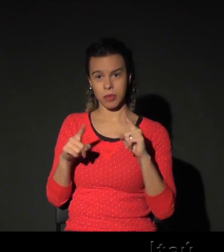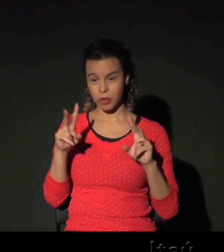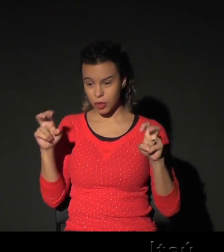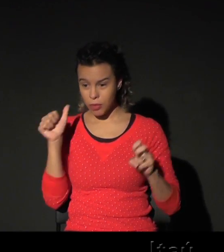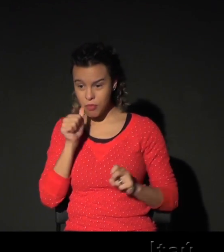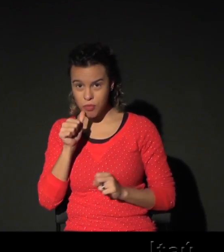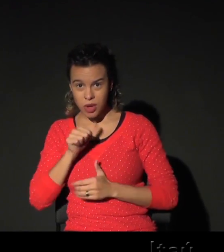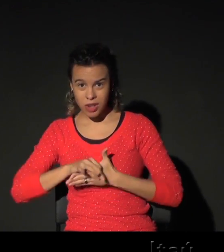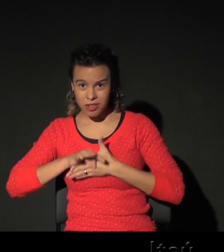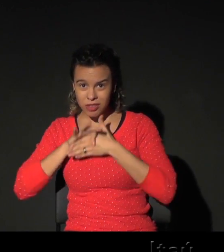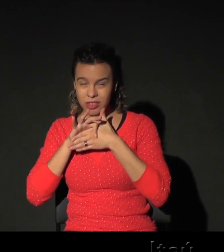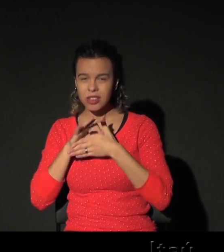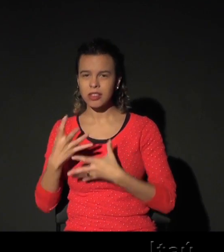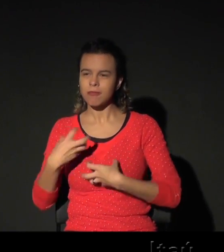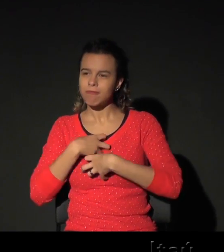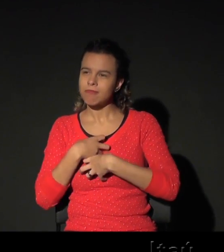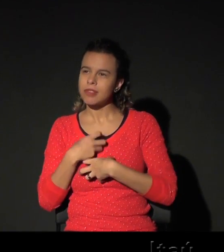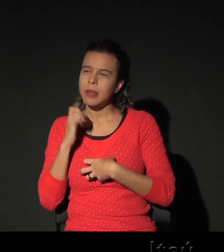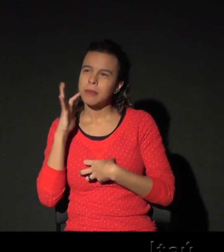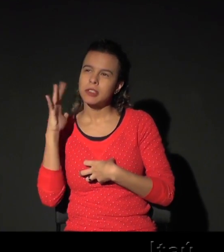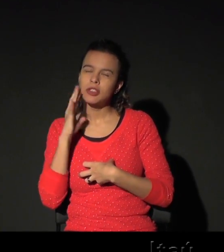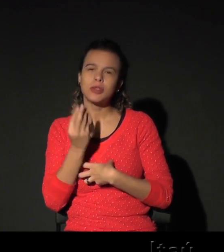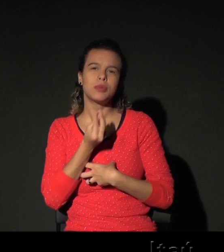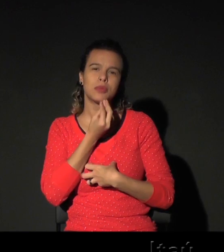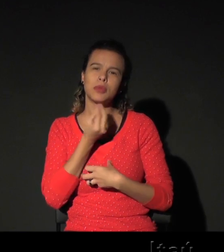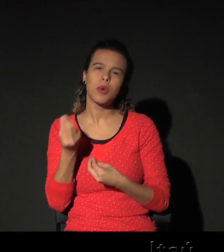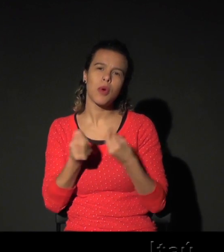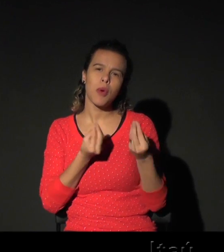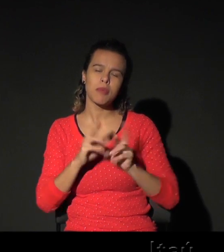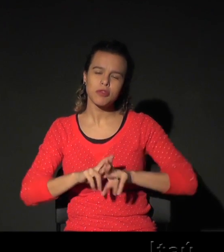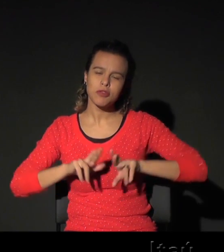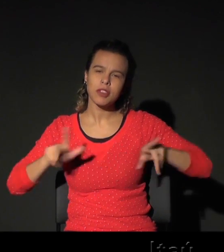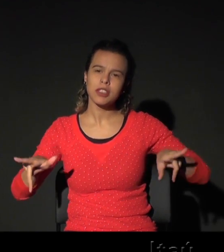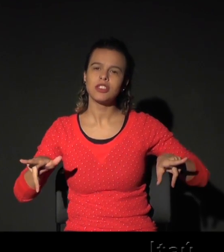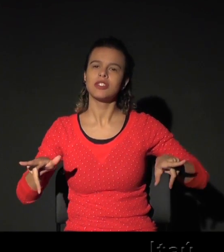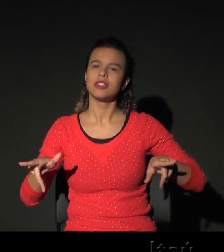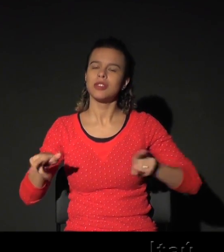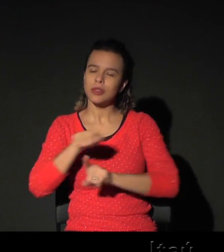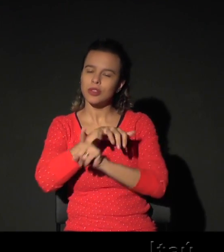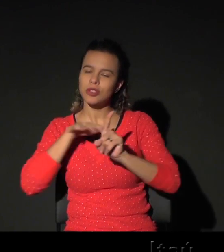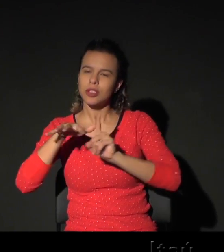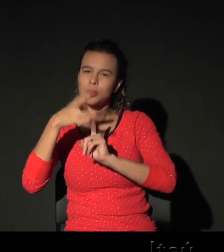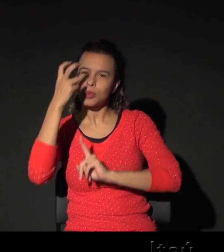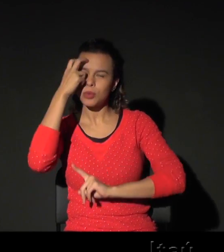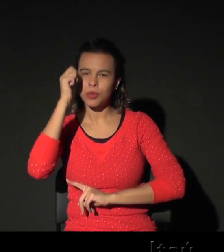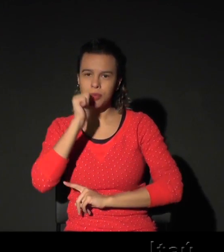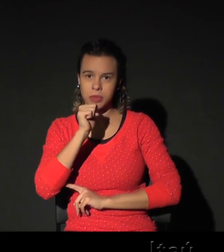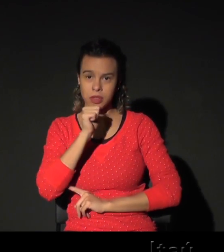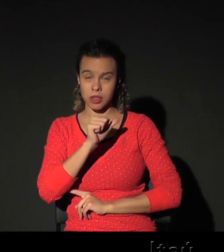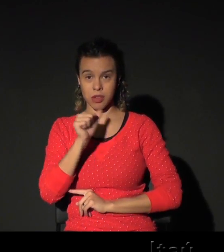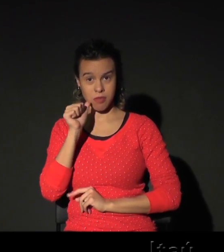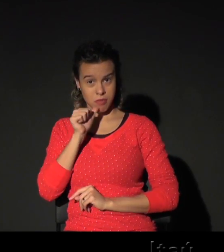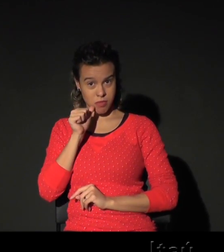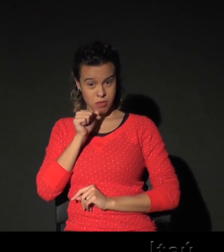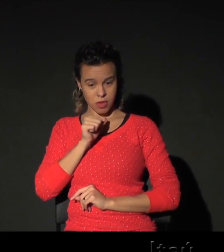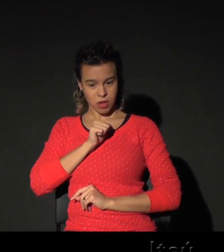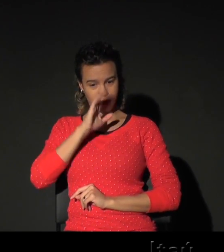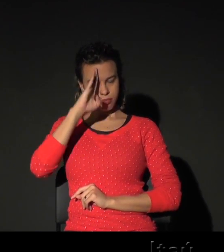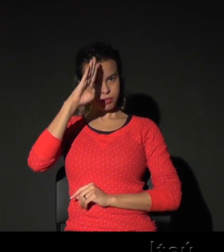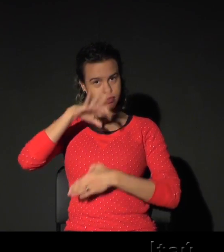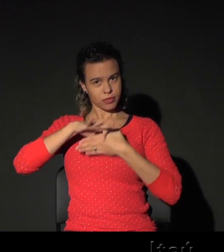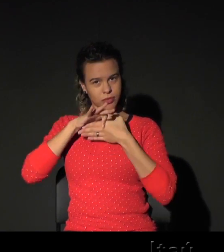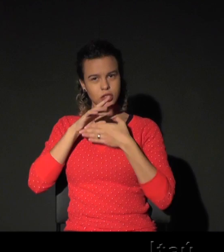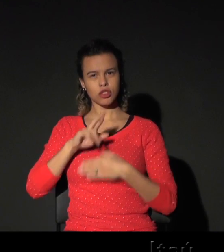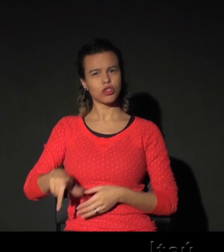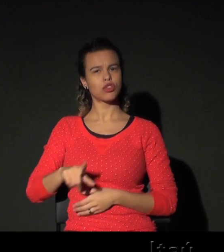absolutamente inspiradora a meu ver do que poderia ser esse Marco distintivo de uma cultura feminina não que o matriarcado fosse simplesmente né quer dizer